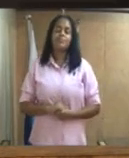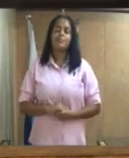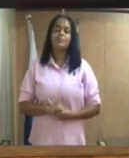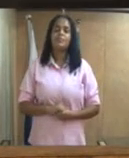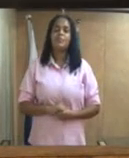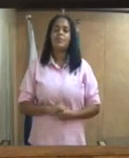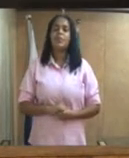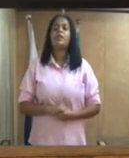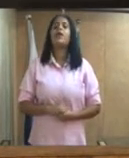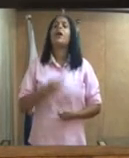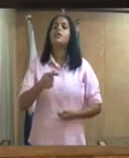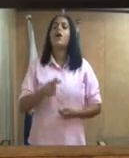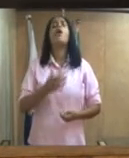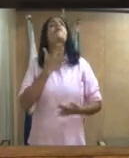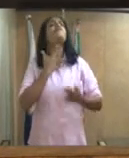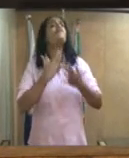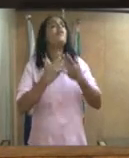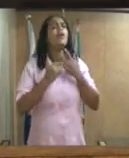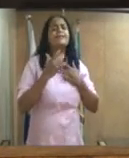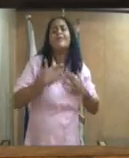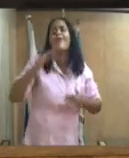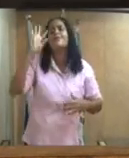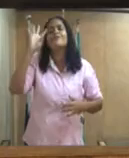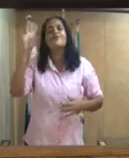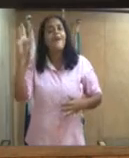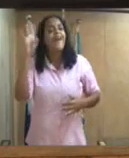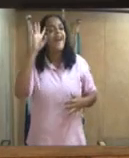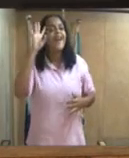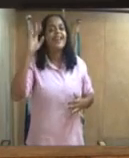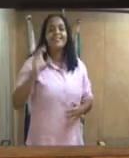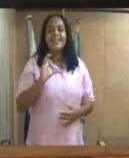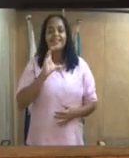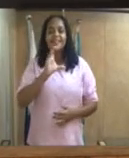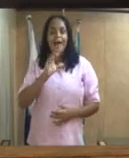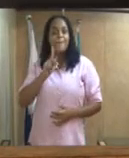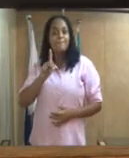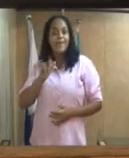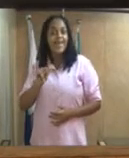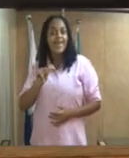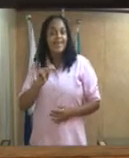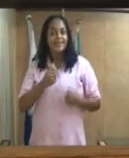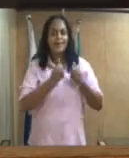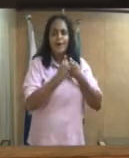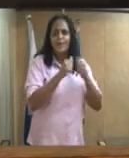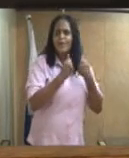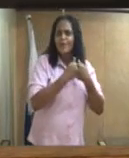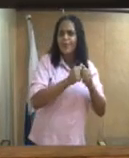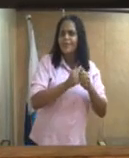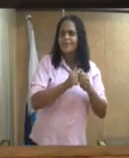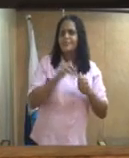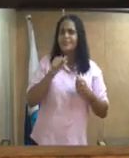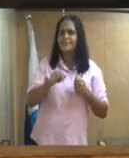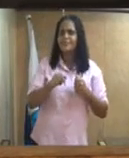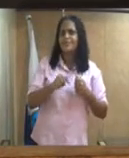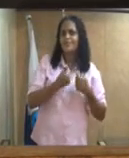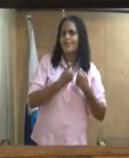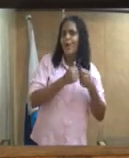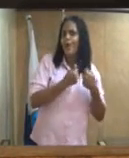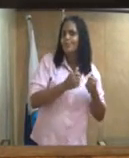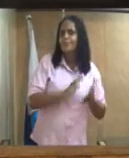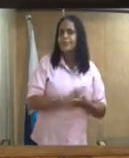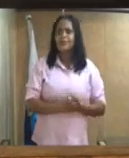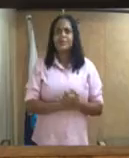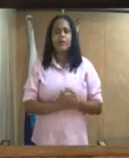da tão desejada e sonhada CPI do transporte público de passageiros. E eu